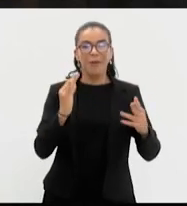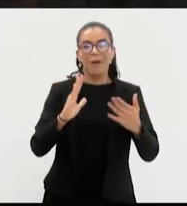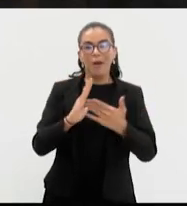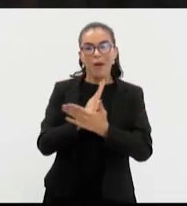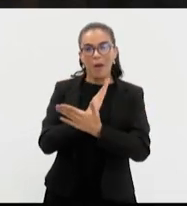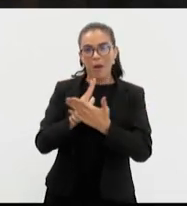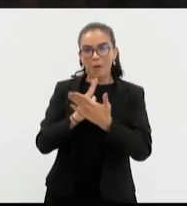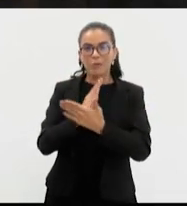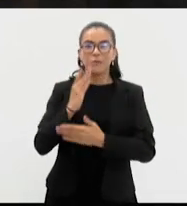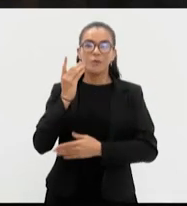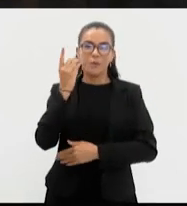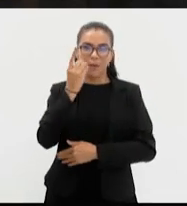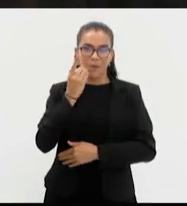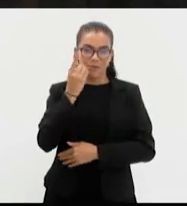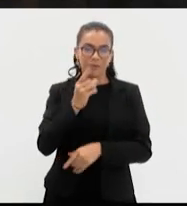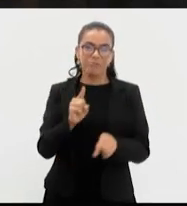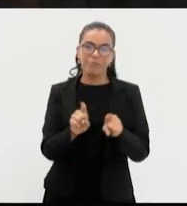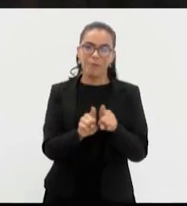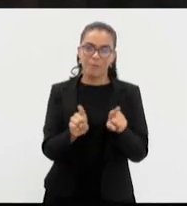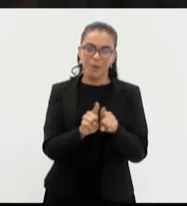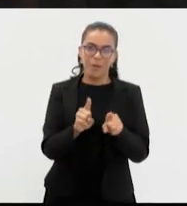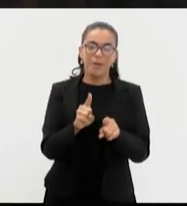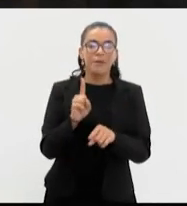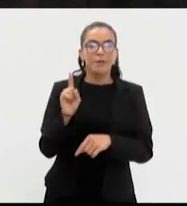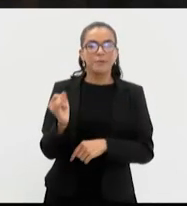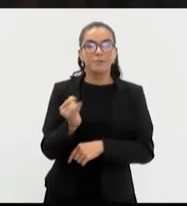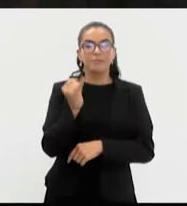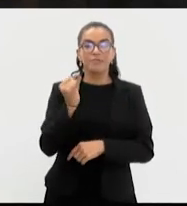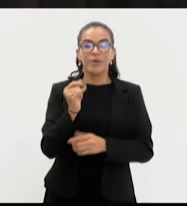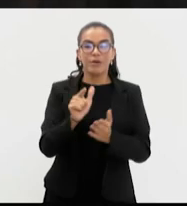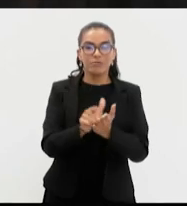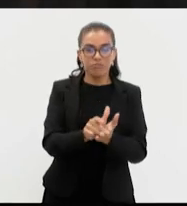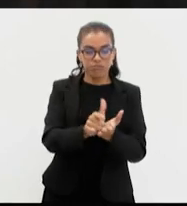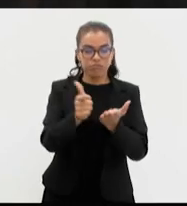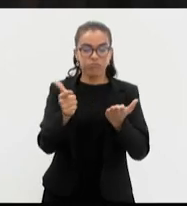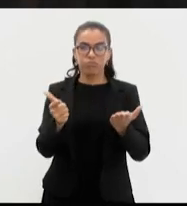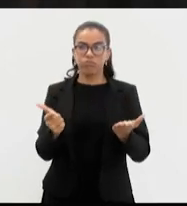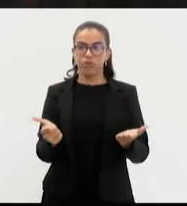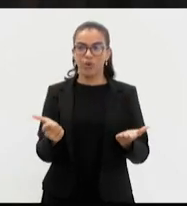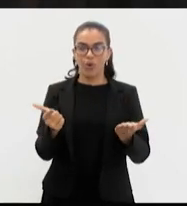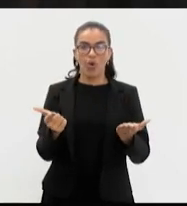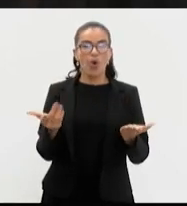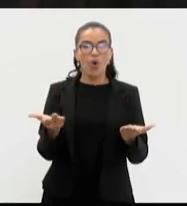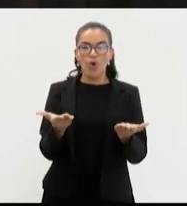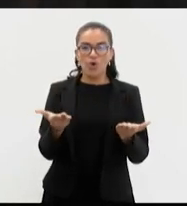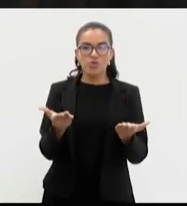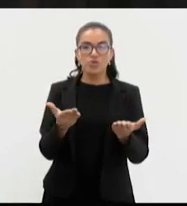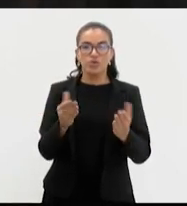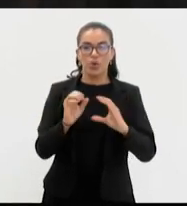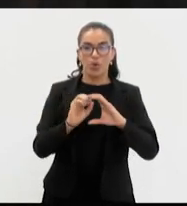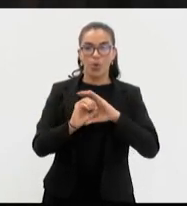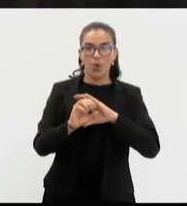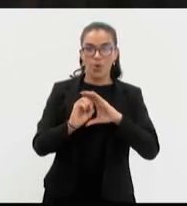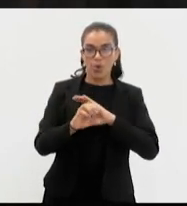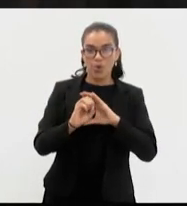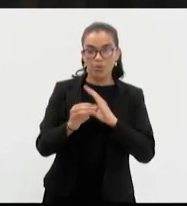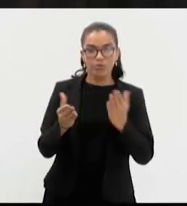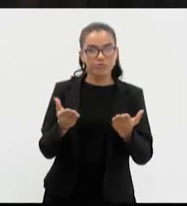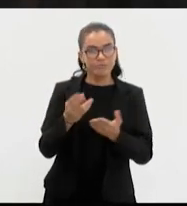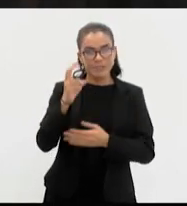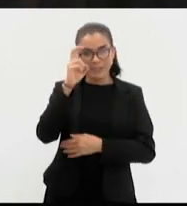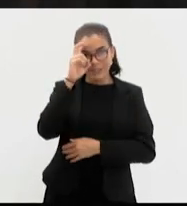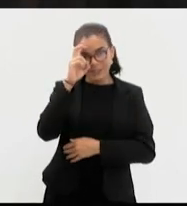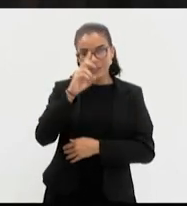desta casa é a matéria do Jornal O Globo de hoje quinta-feira